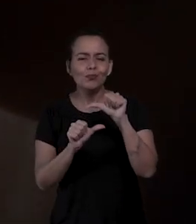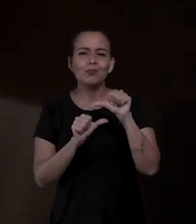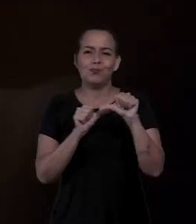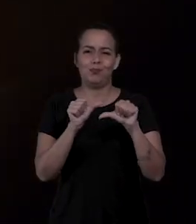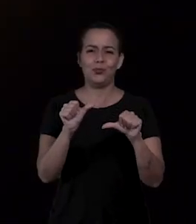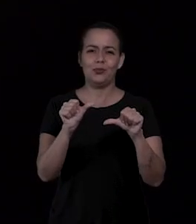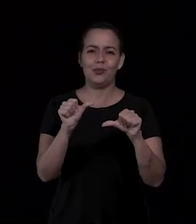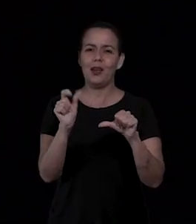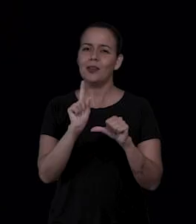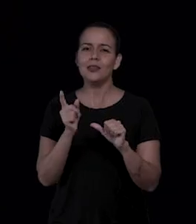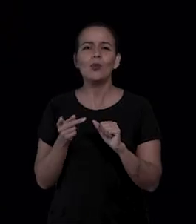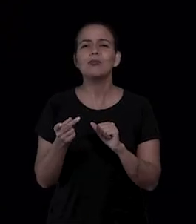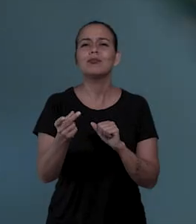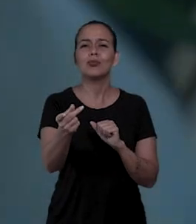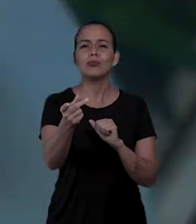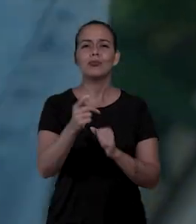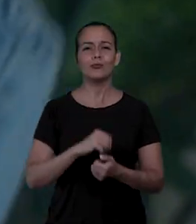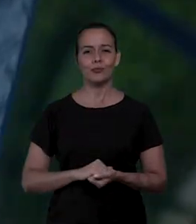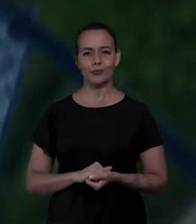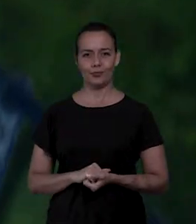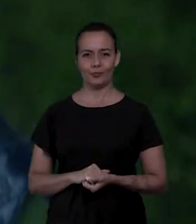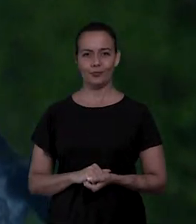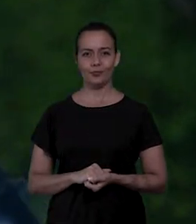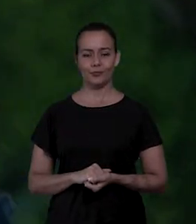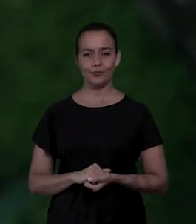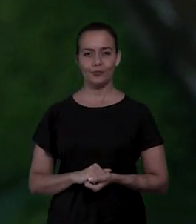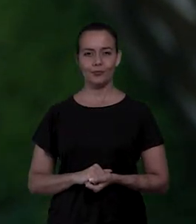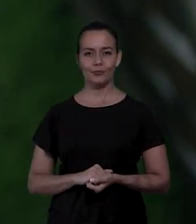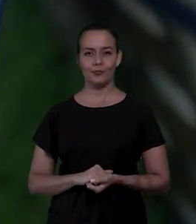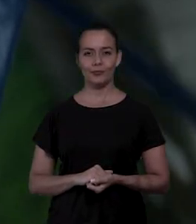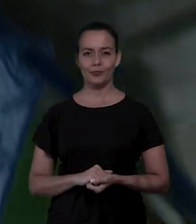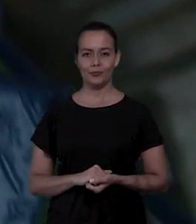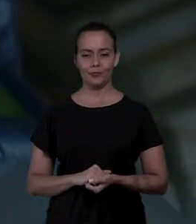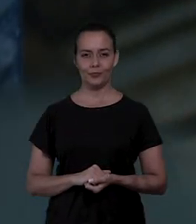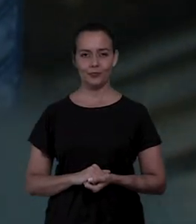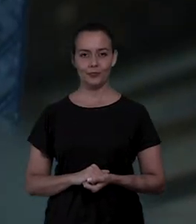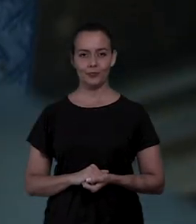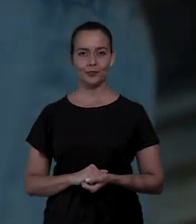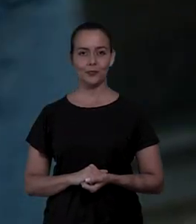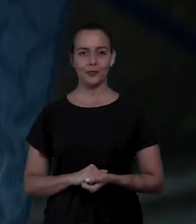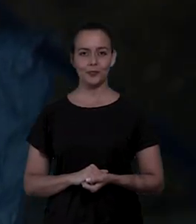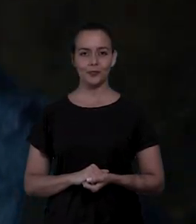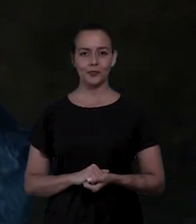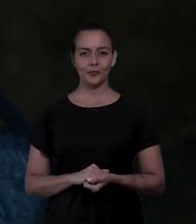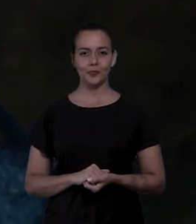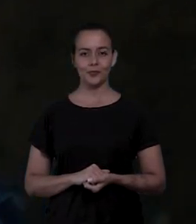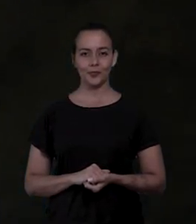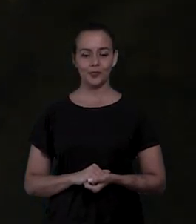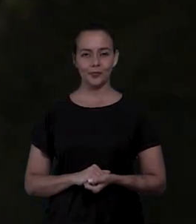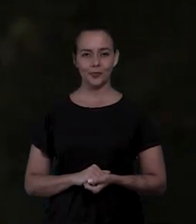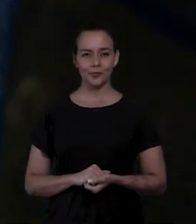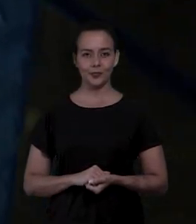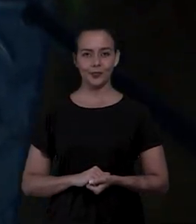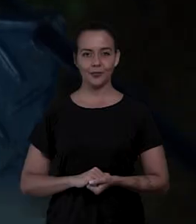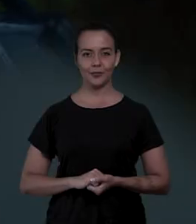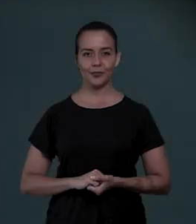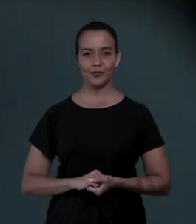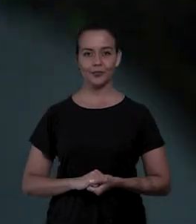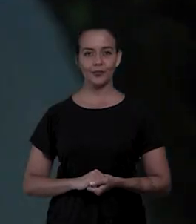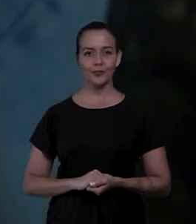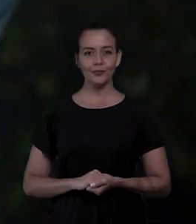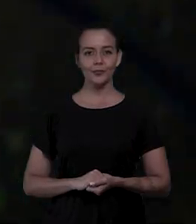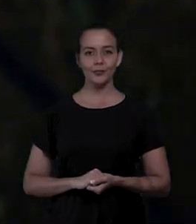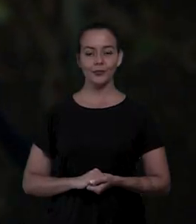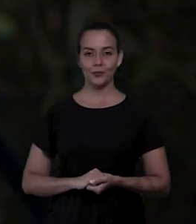não em finitude. A pessoa fecha uma caneta e a põe na mesinha de cabeceira, junto ao caderno. Vistos de cima, os pés da pessoa descem